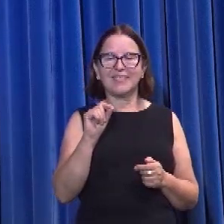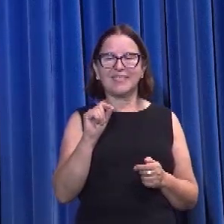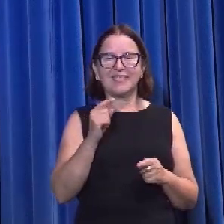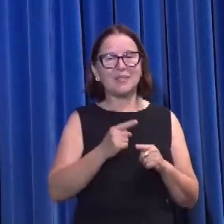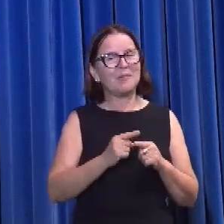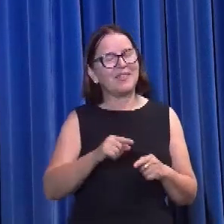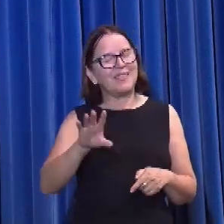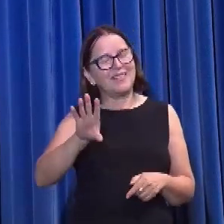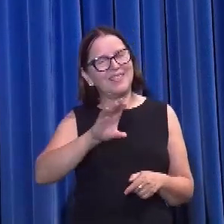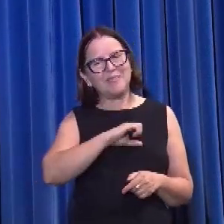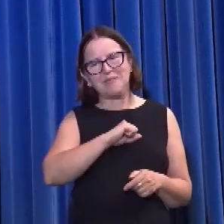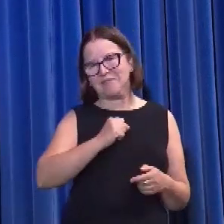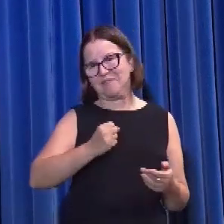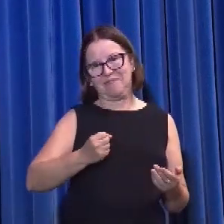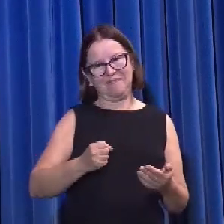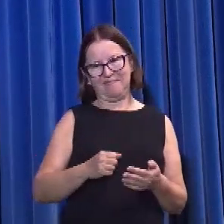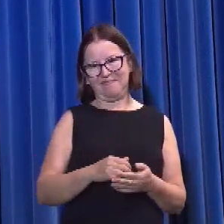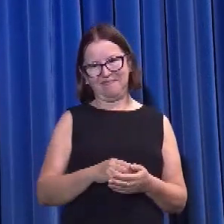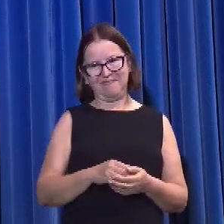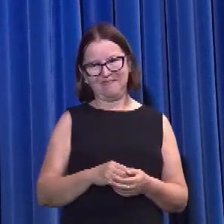Porque ama.